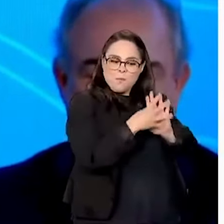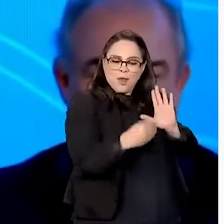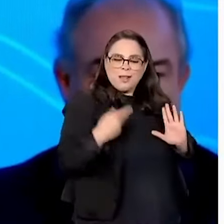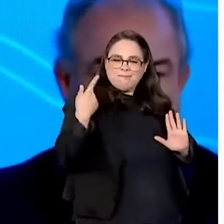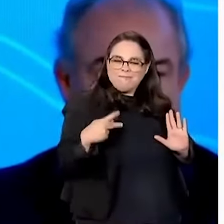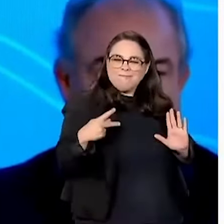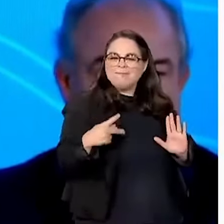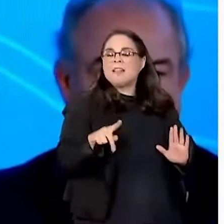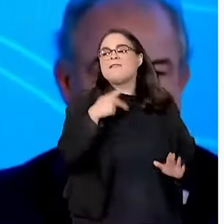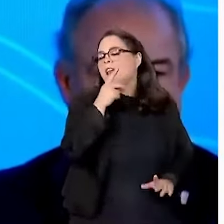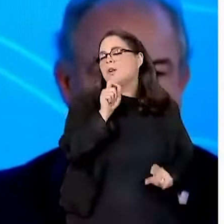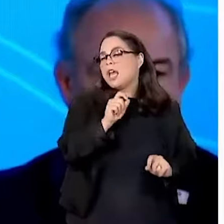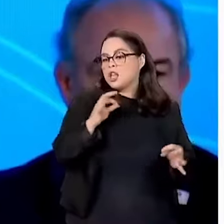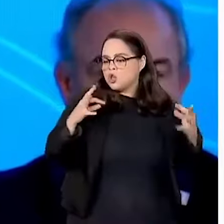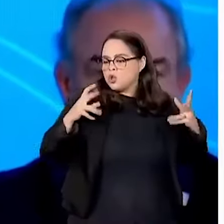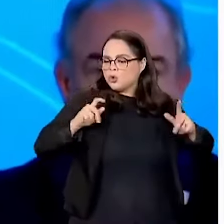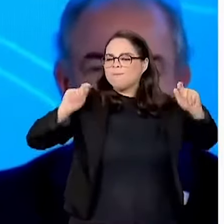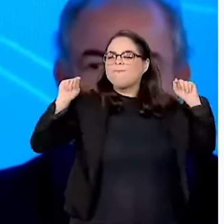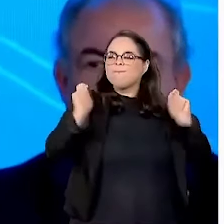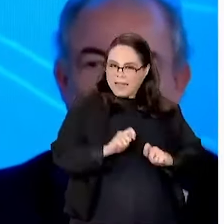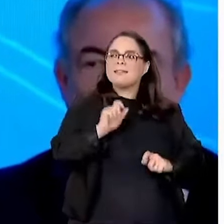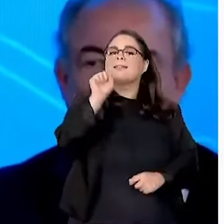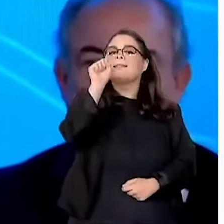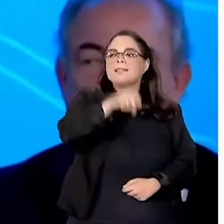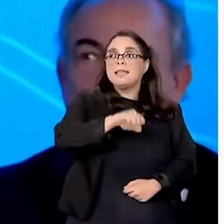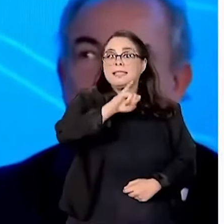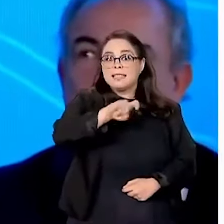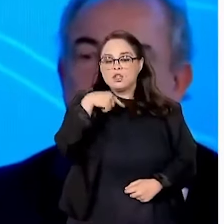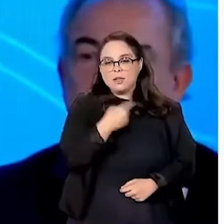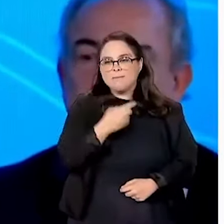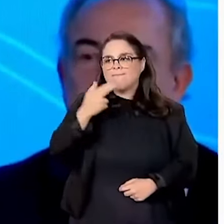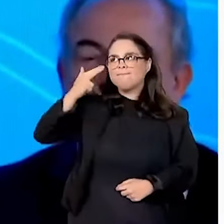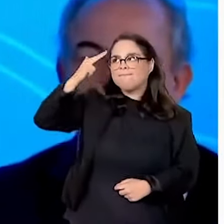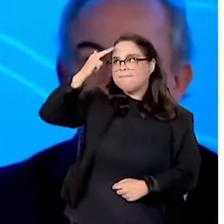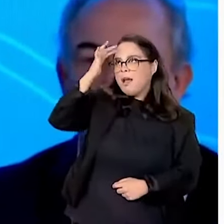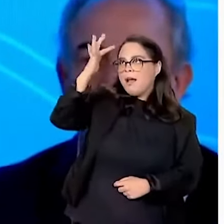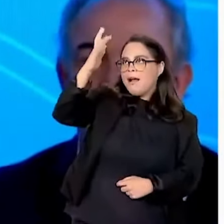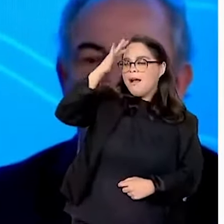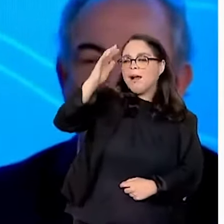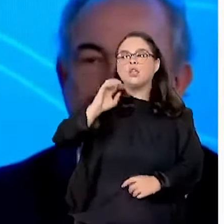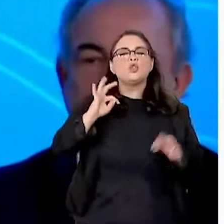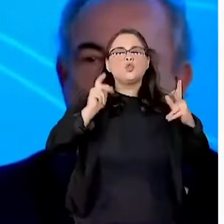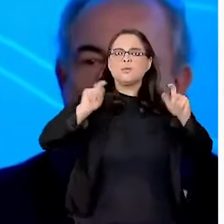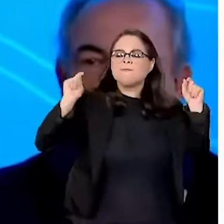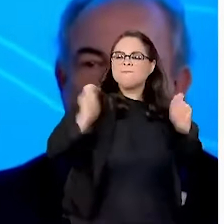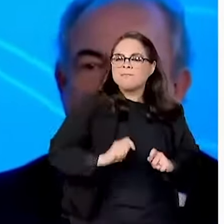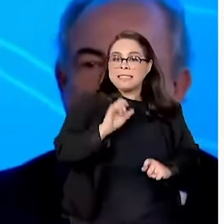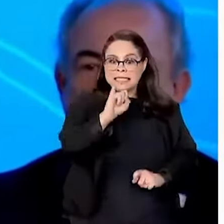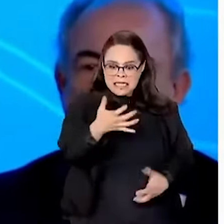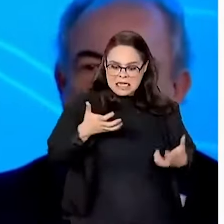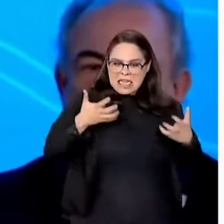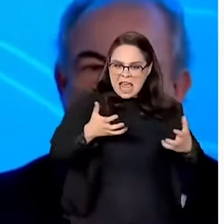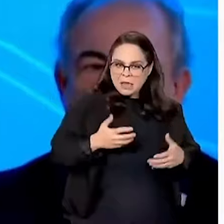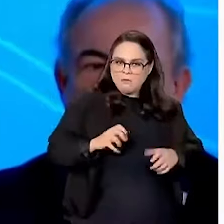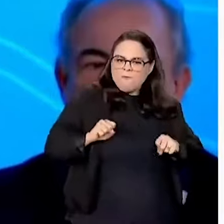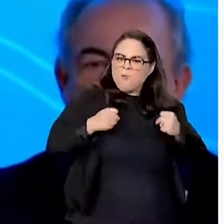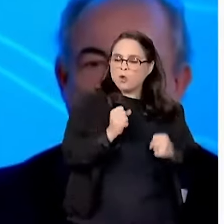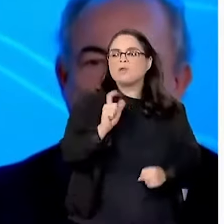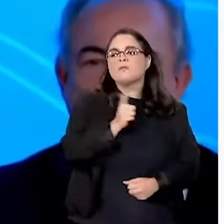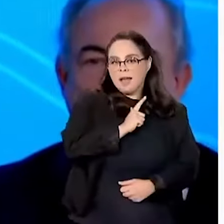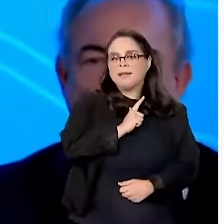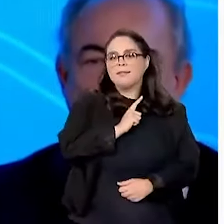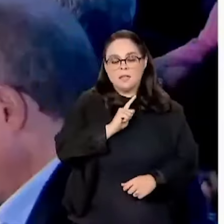A ideia de que tudo é possível quando a gente sonha, tudo é possível quando a gente quer. E